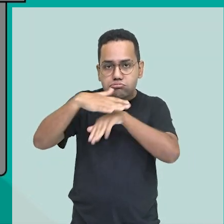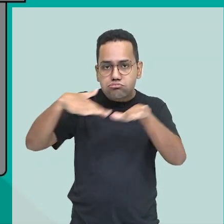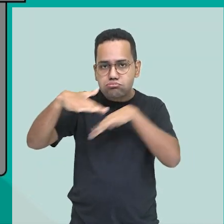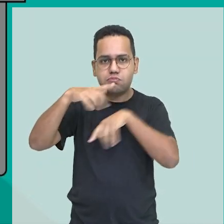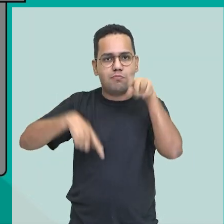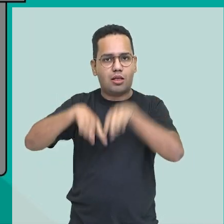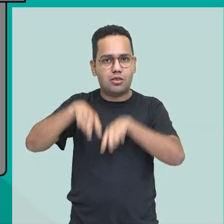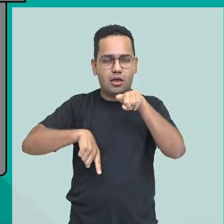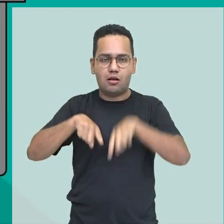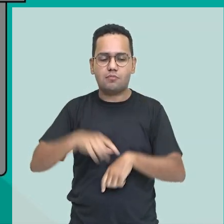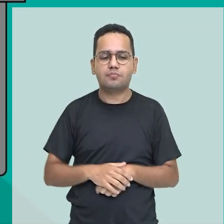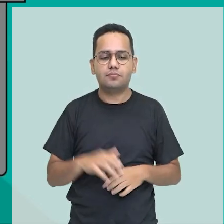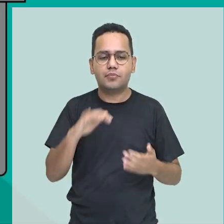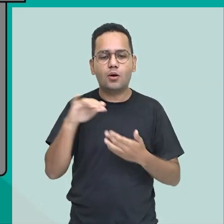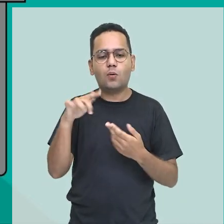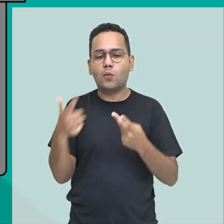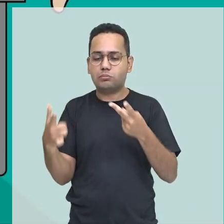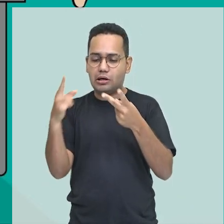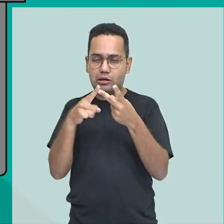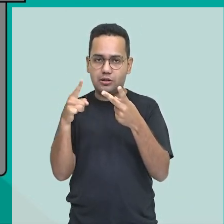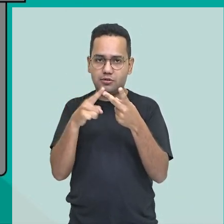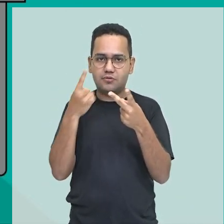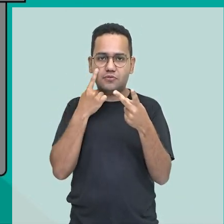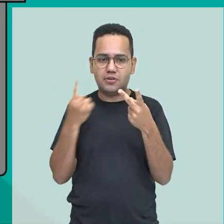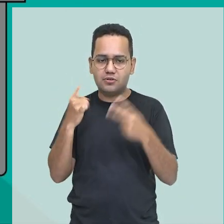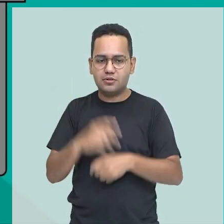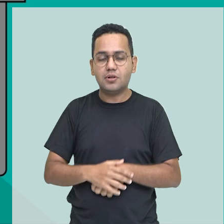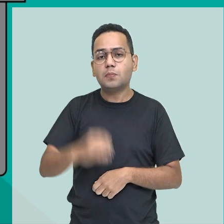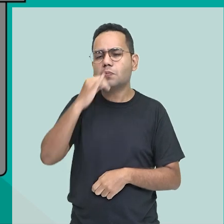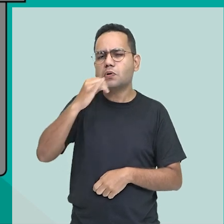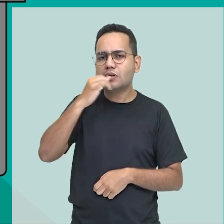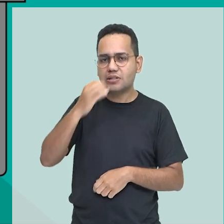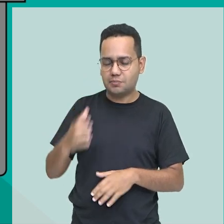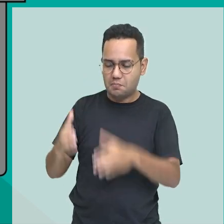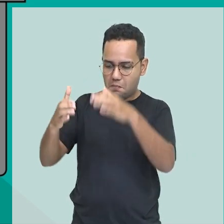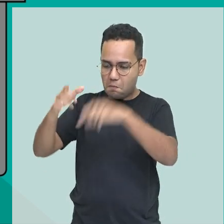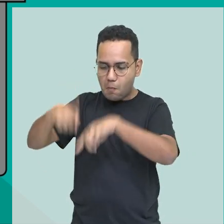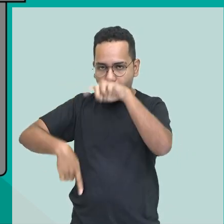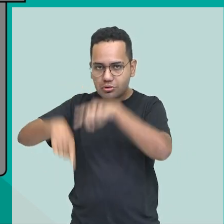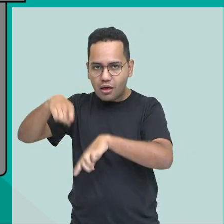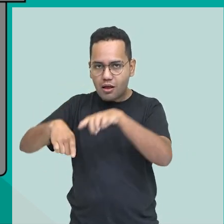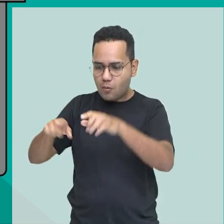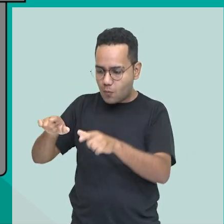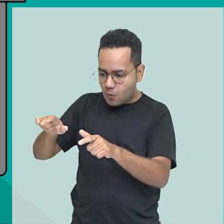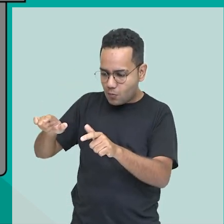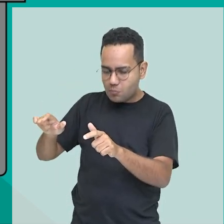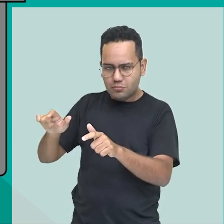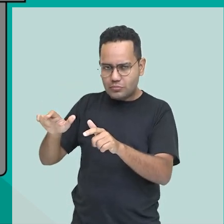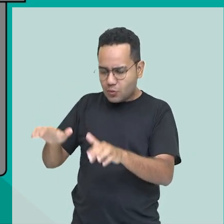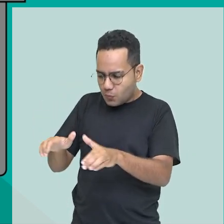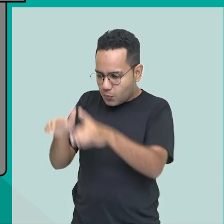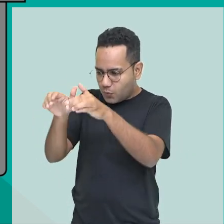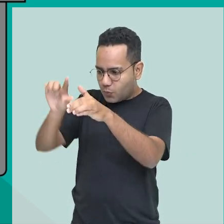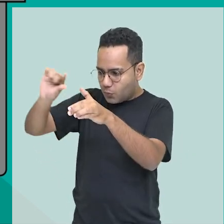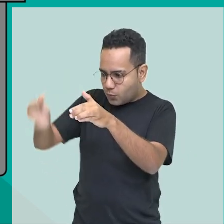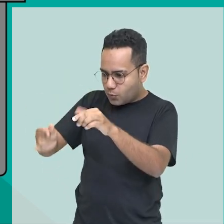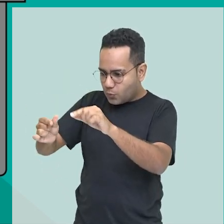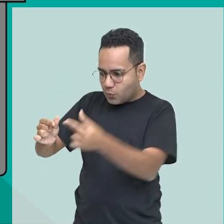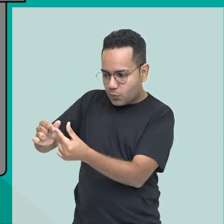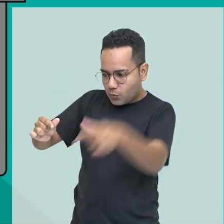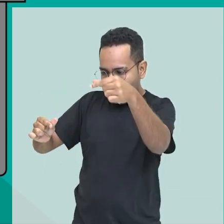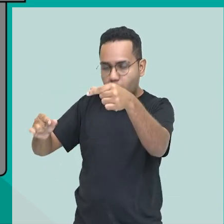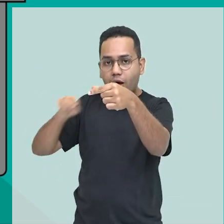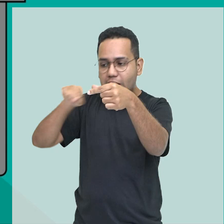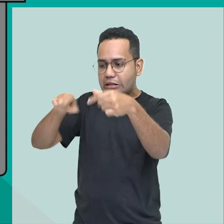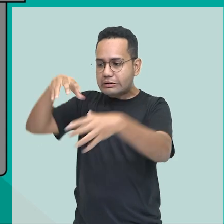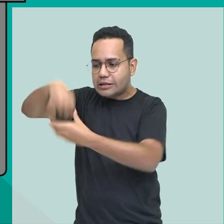condução. Já na convecção, vou colocar um bule com água. Percebam aí comigo que esse tipo de